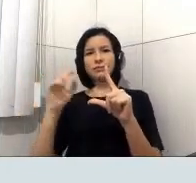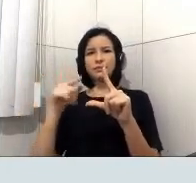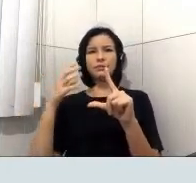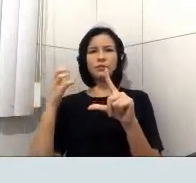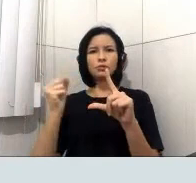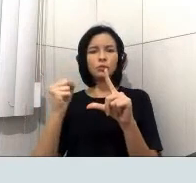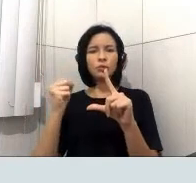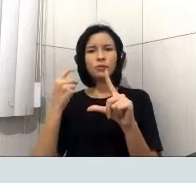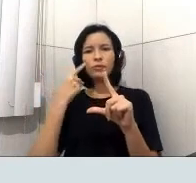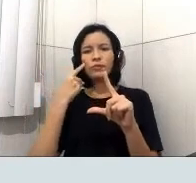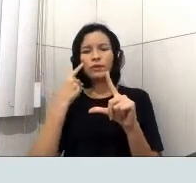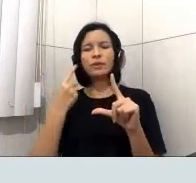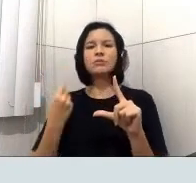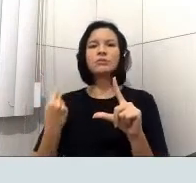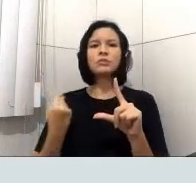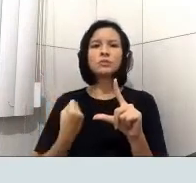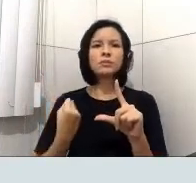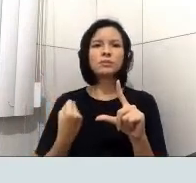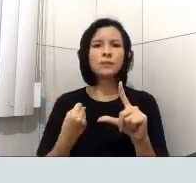Dá esse valor.